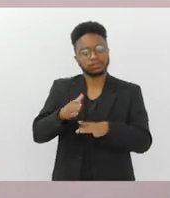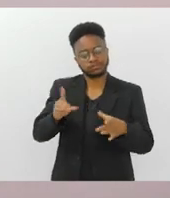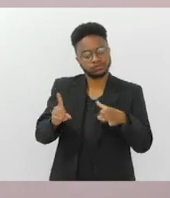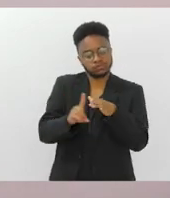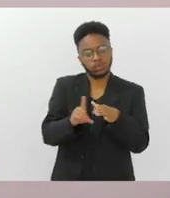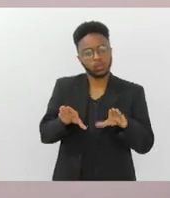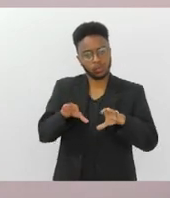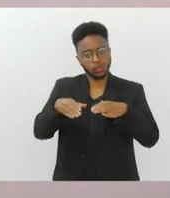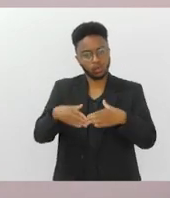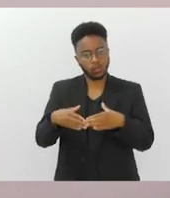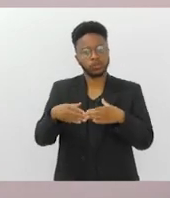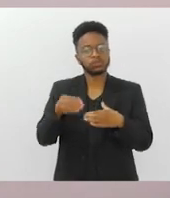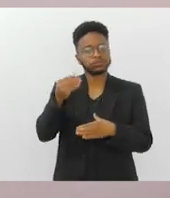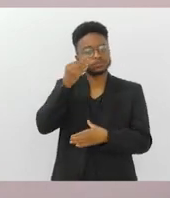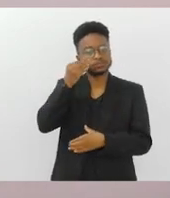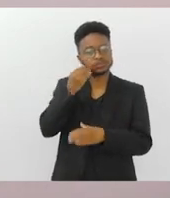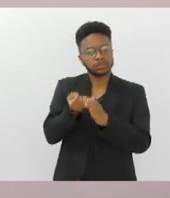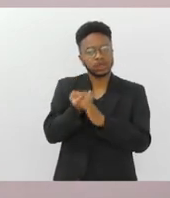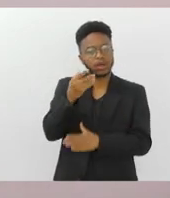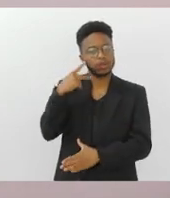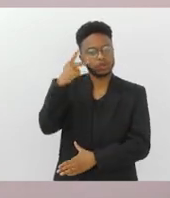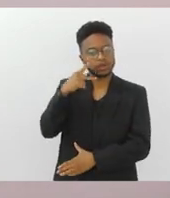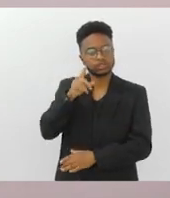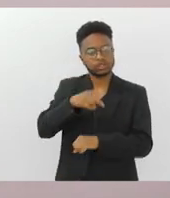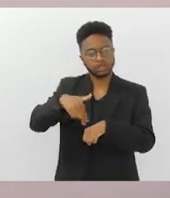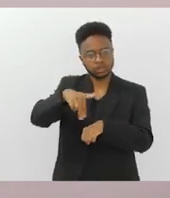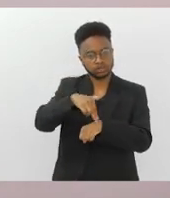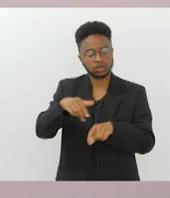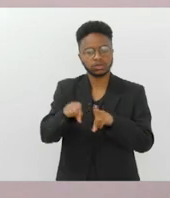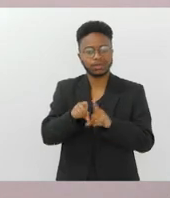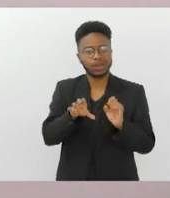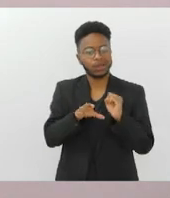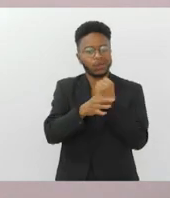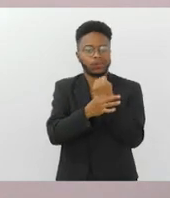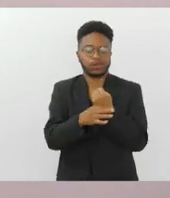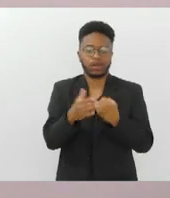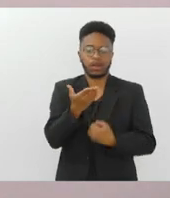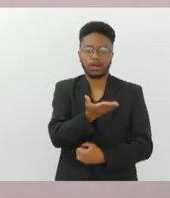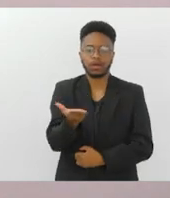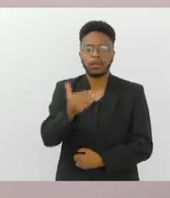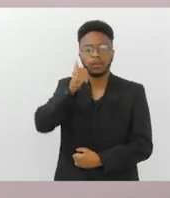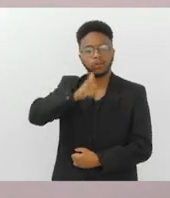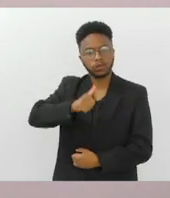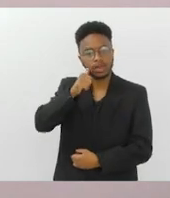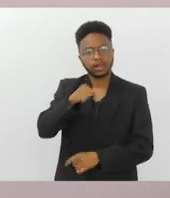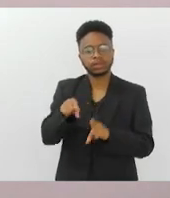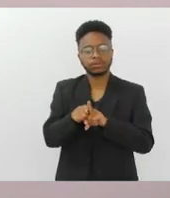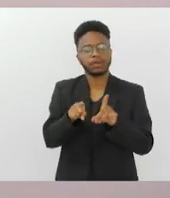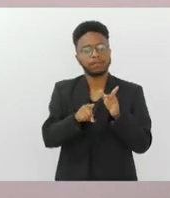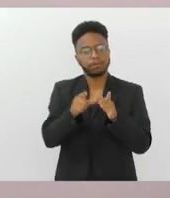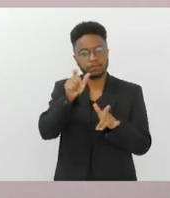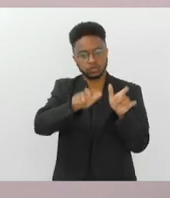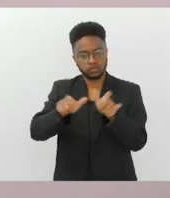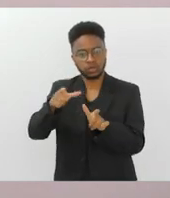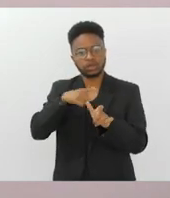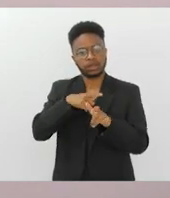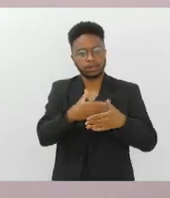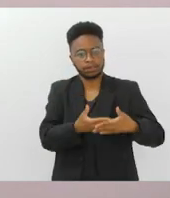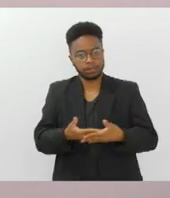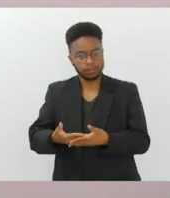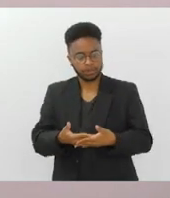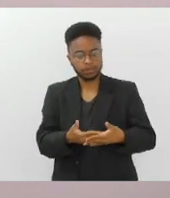uma política nacional que assegure também para essas mulheres e pessoas que gestam dentro